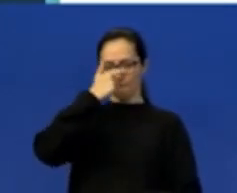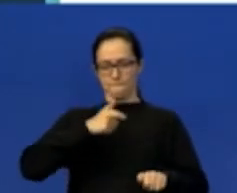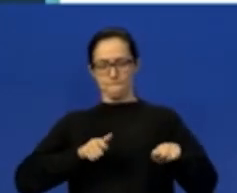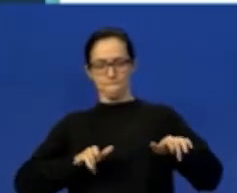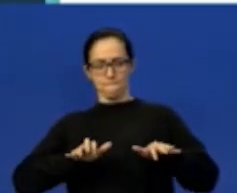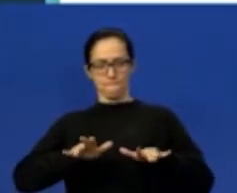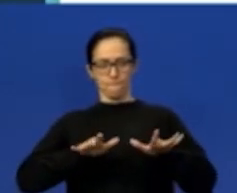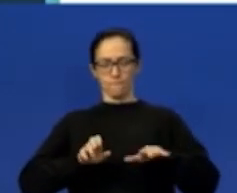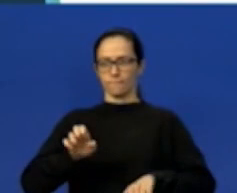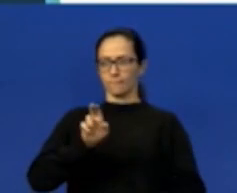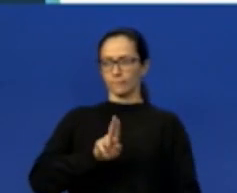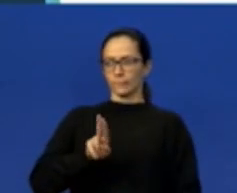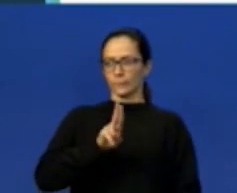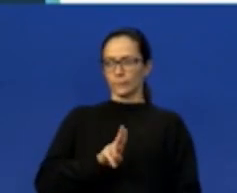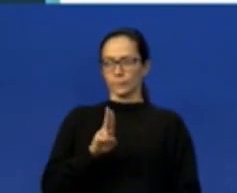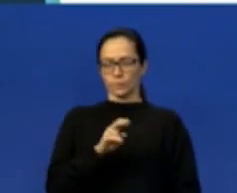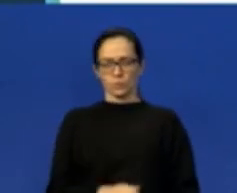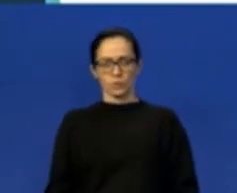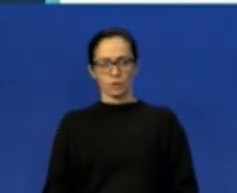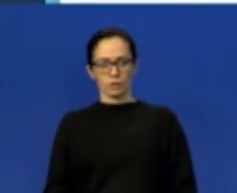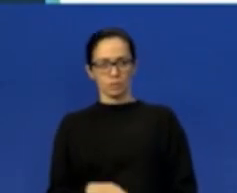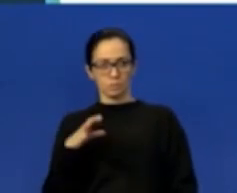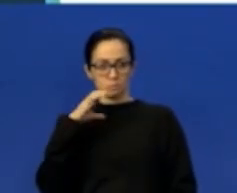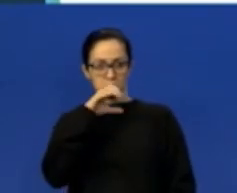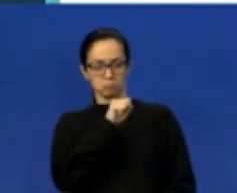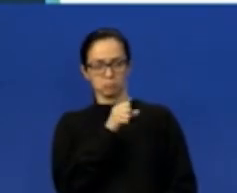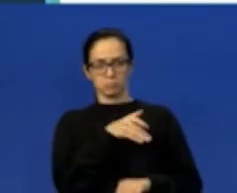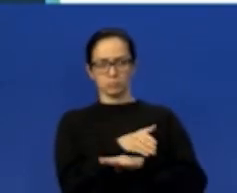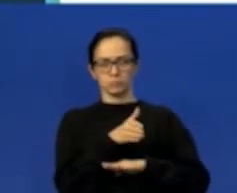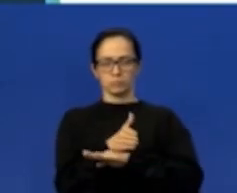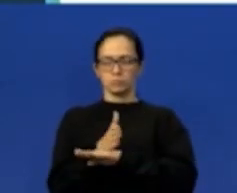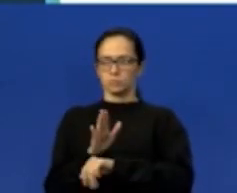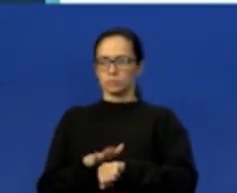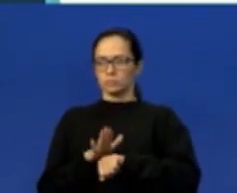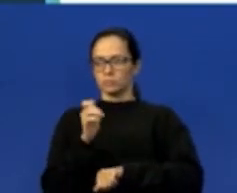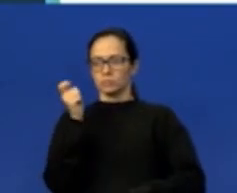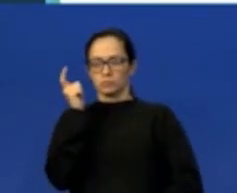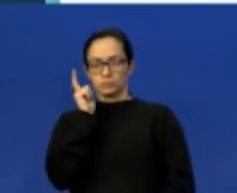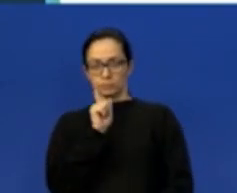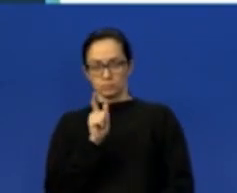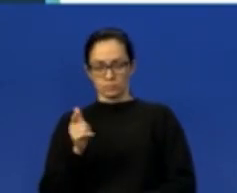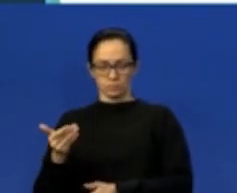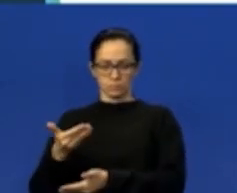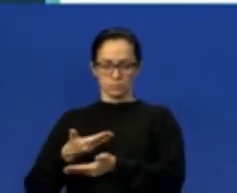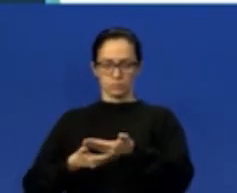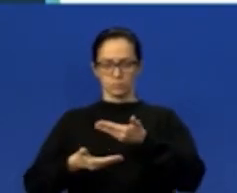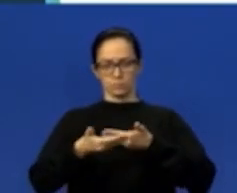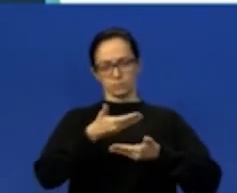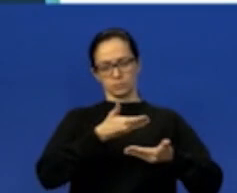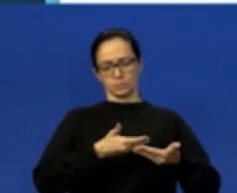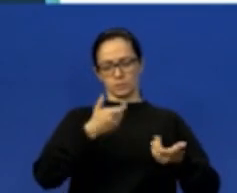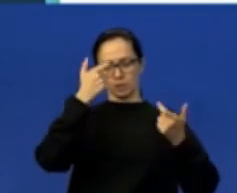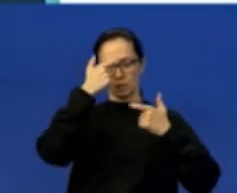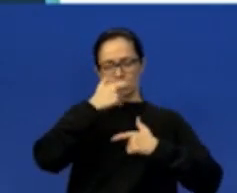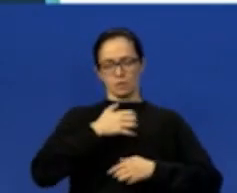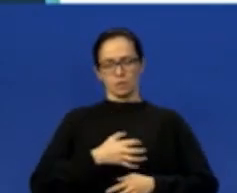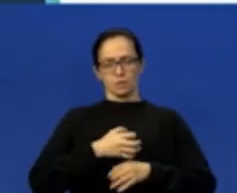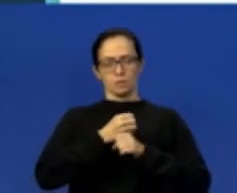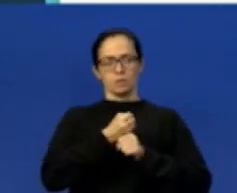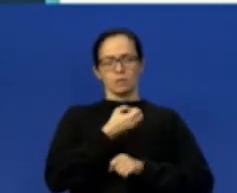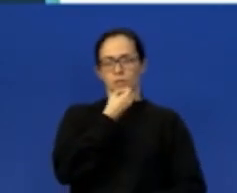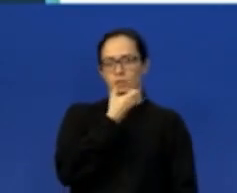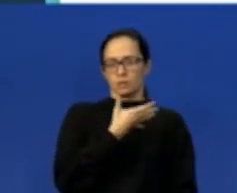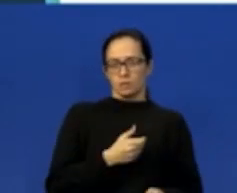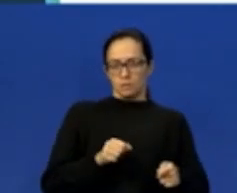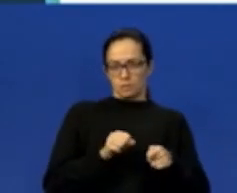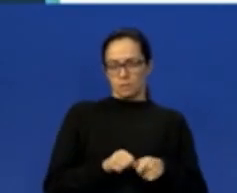motora, a redução do seu tempo de reação, você fica muito mais veloz, a socialização e o autocontrole emocional,